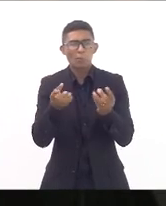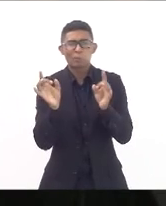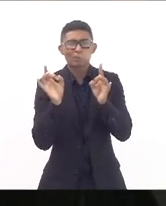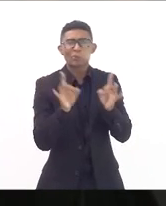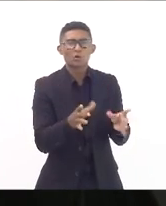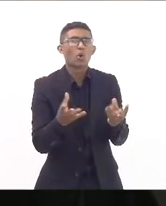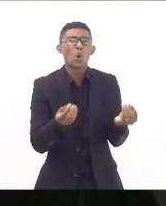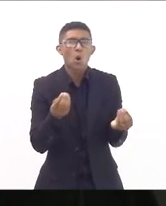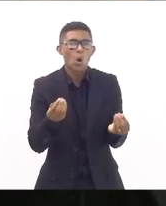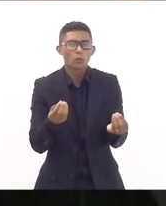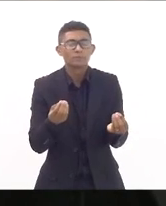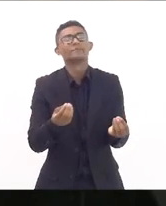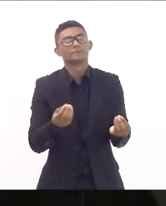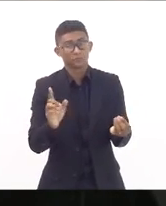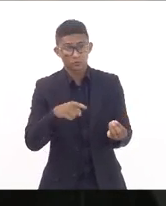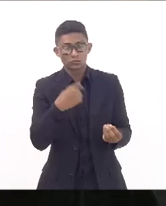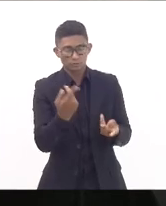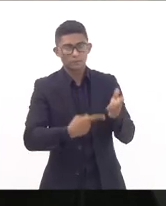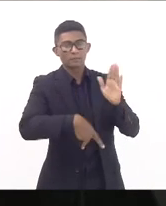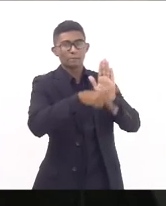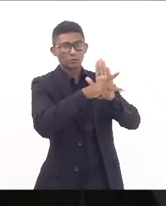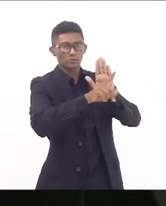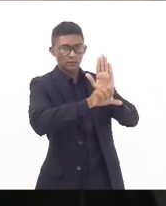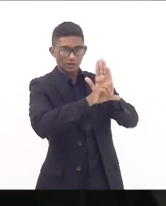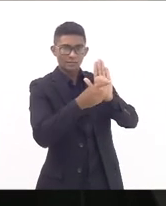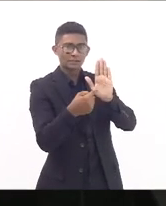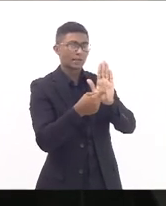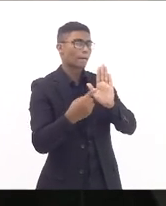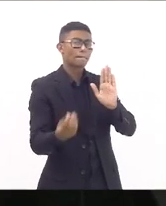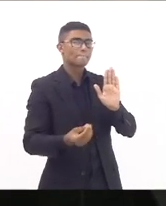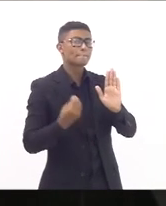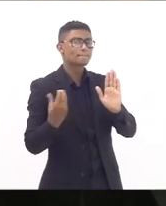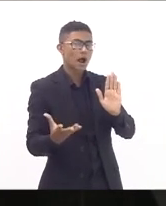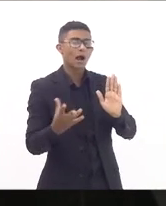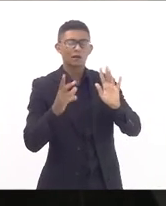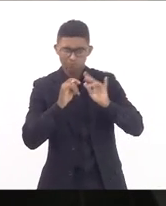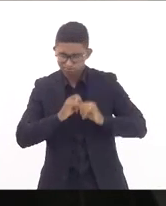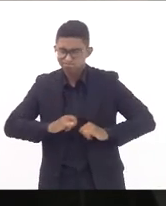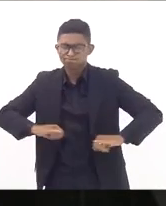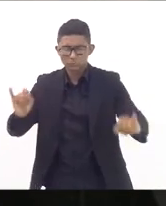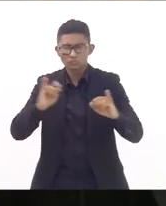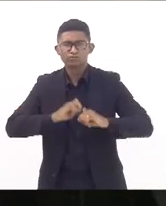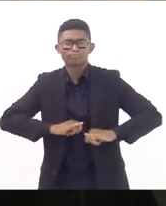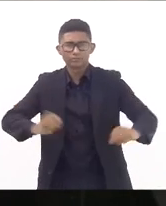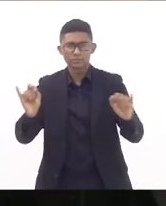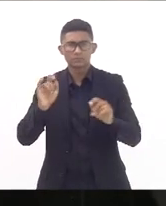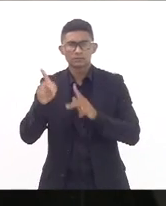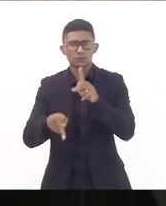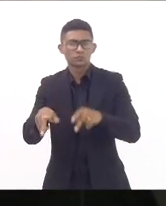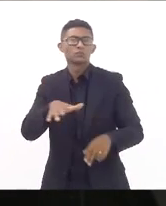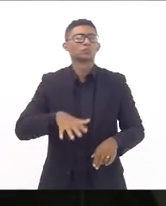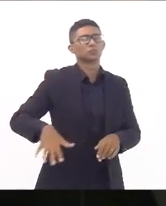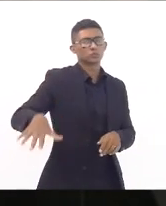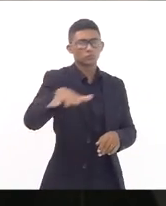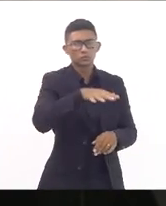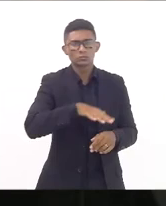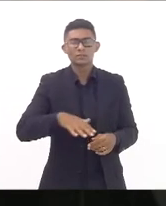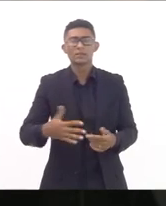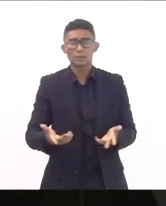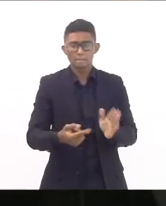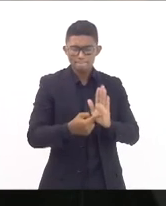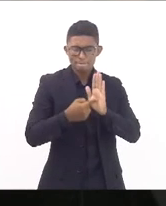lei com esse intuito de conscientizar, de mostrar que a cada dia, a cada